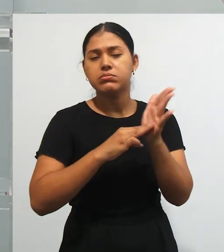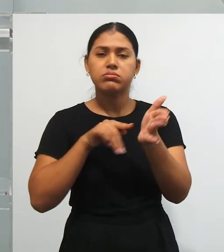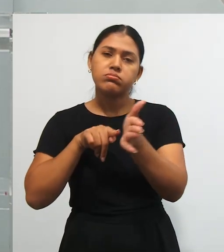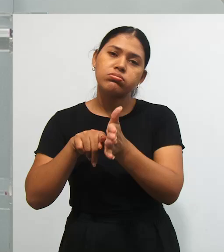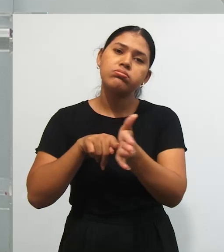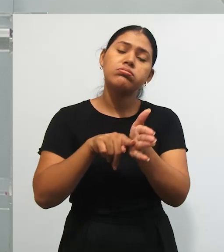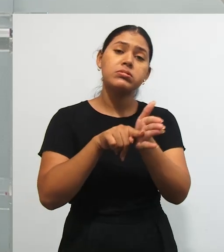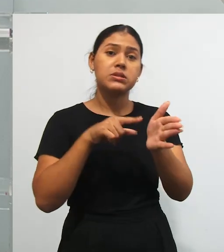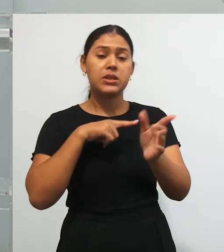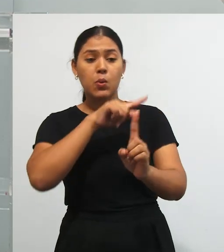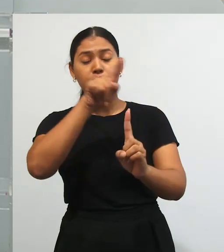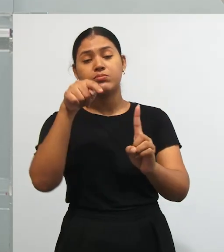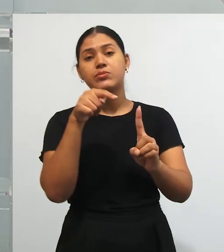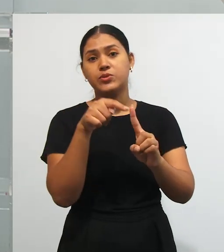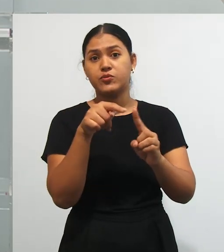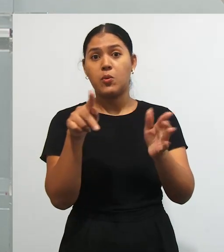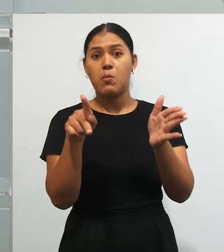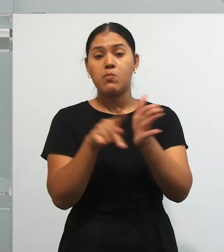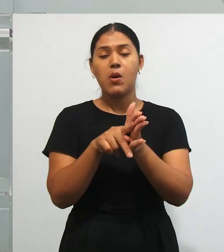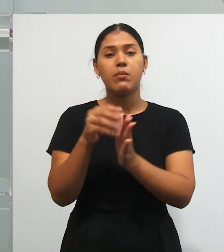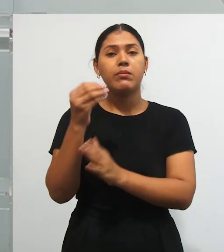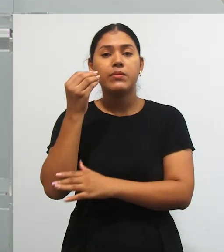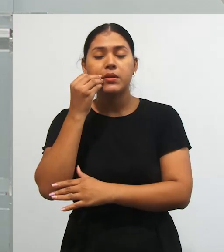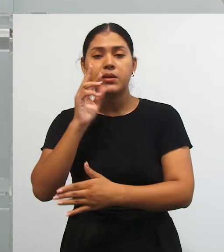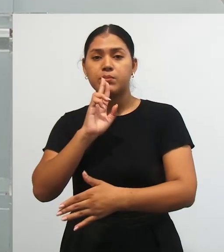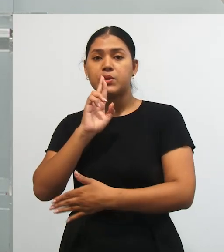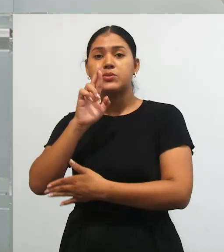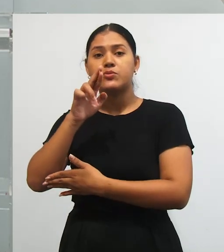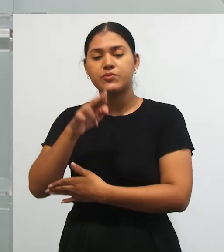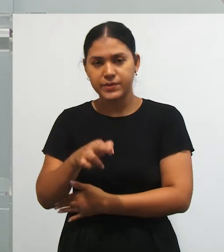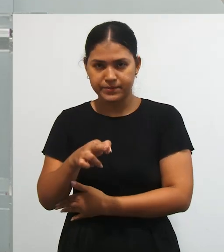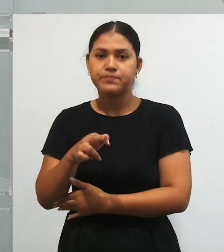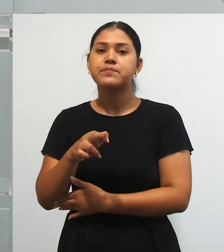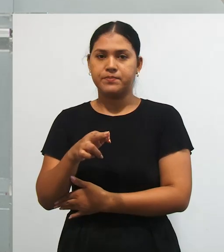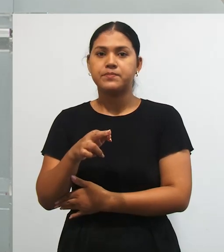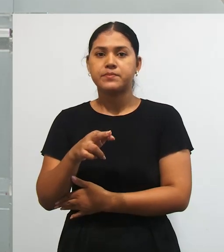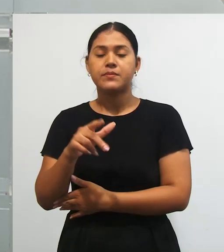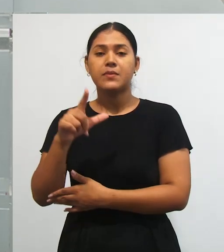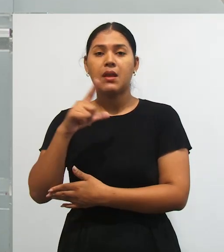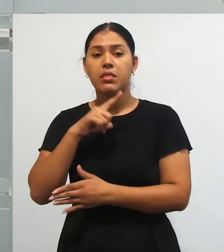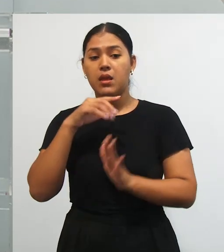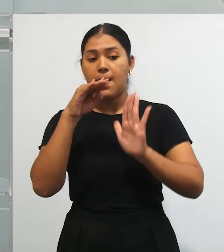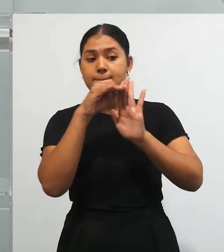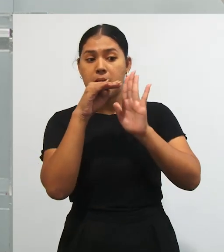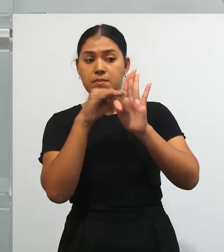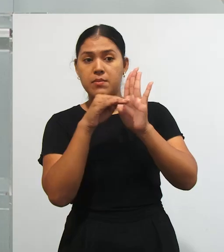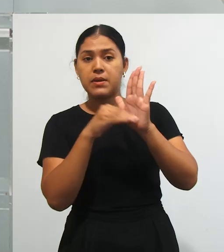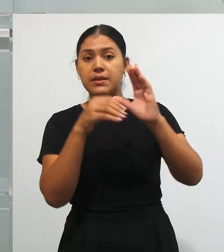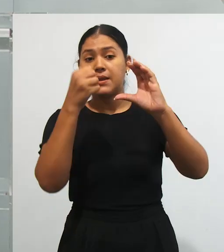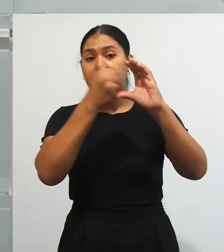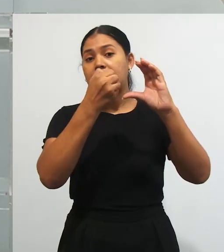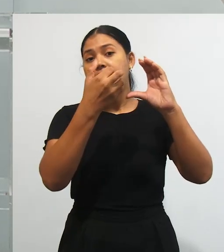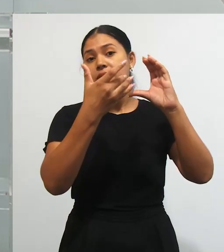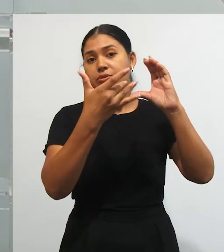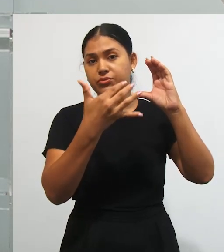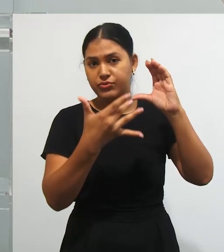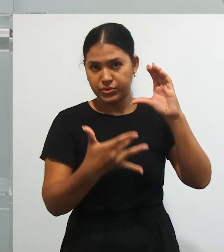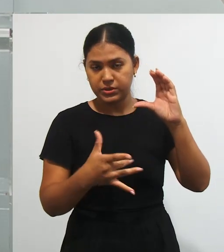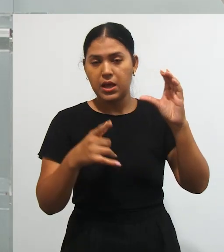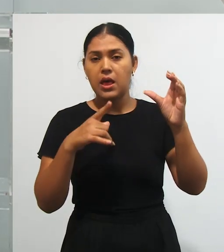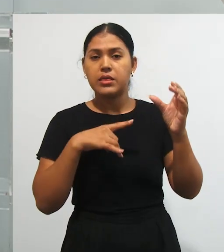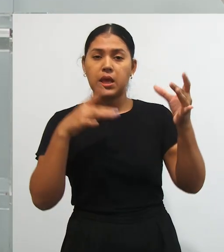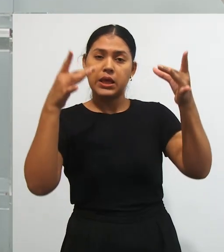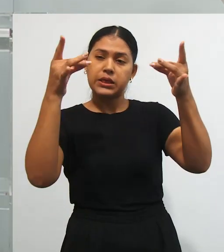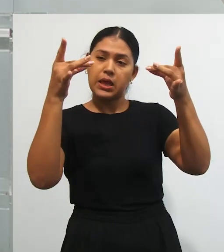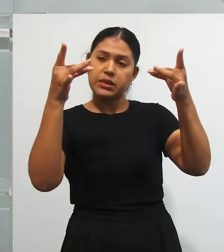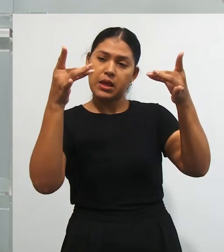ser rigorosa, ela tem que ter etapas, ela tem que ter critérios, ela tem que ter elementos, ela tem que ser muito